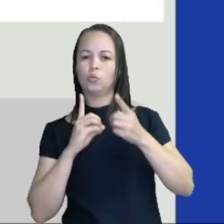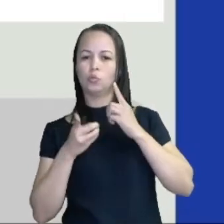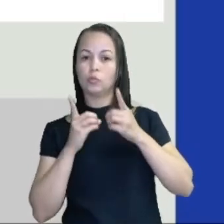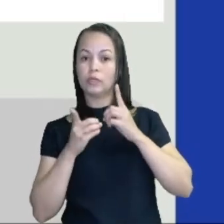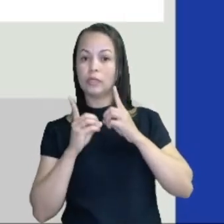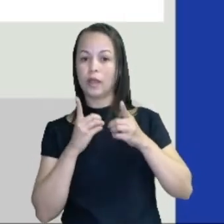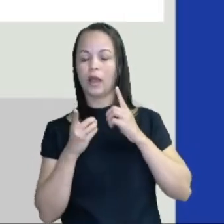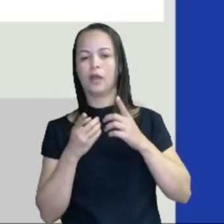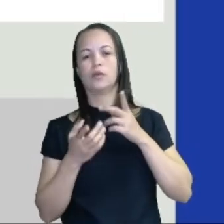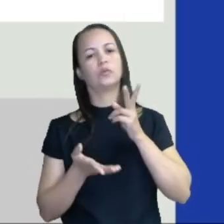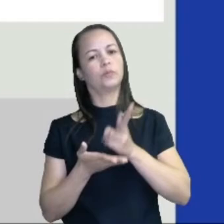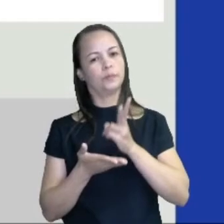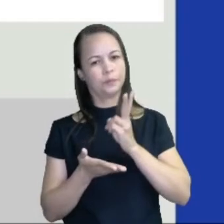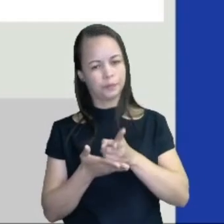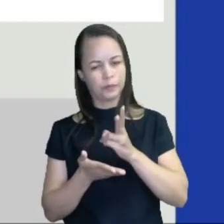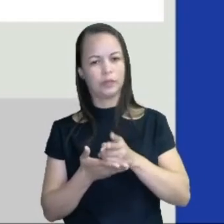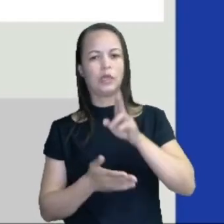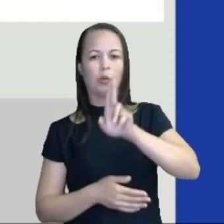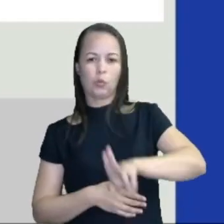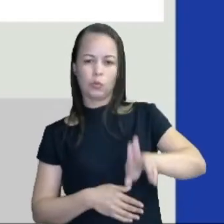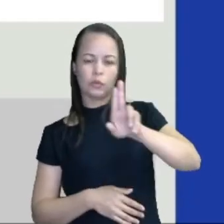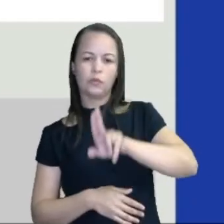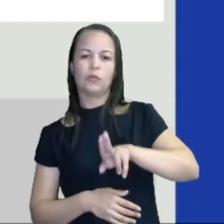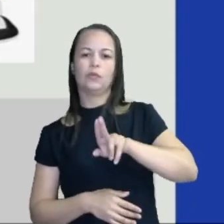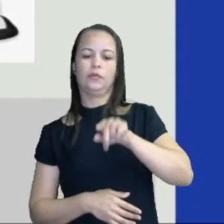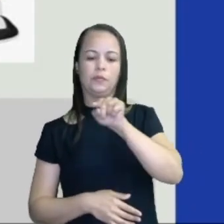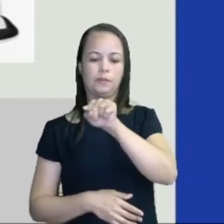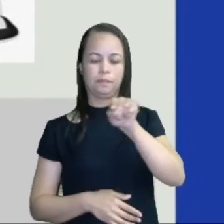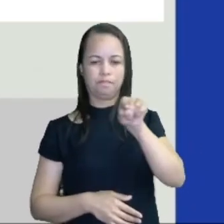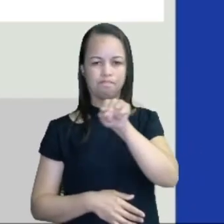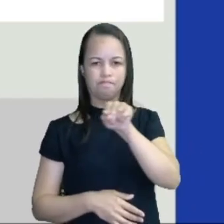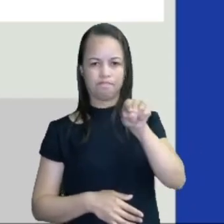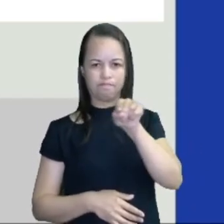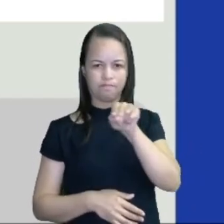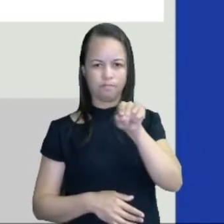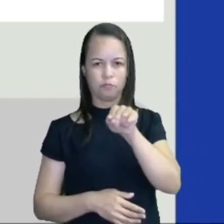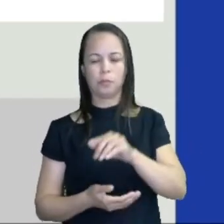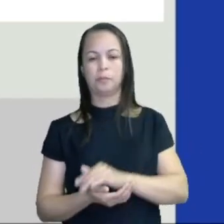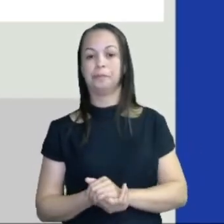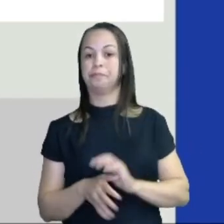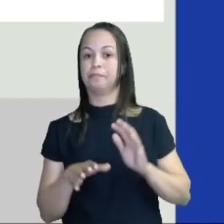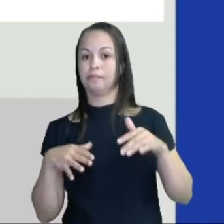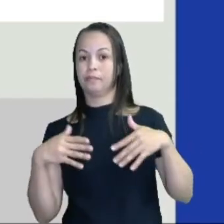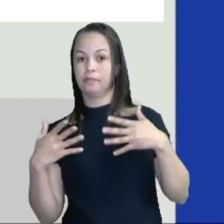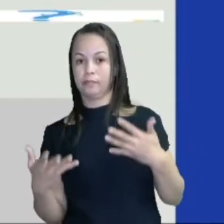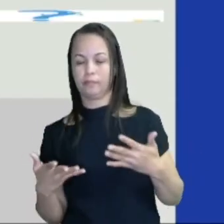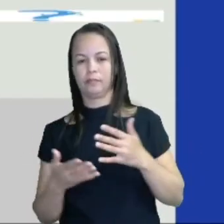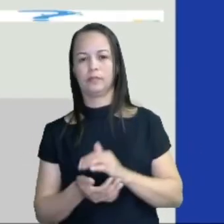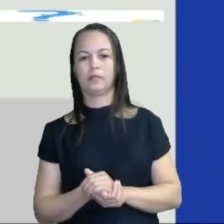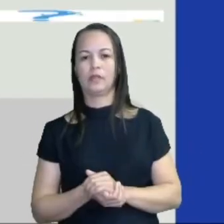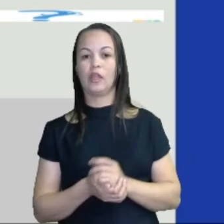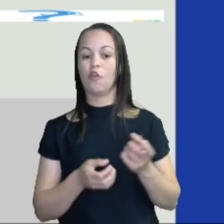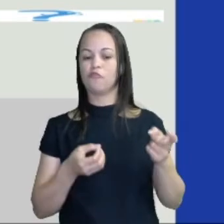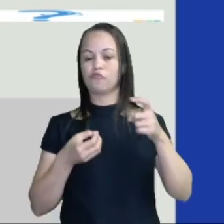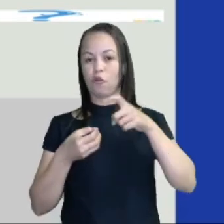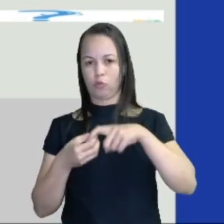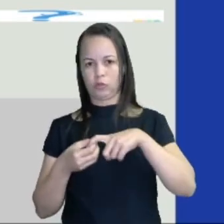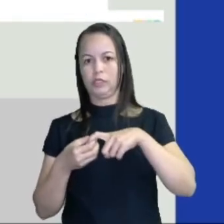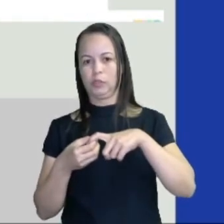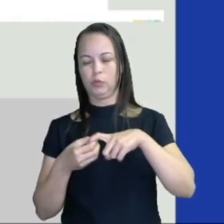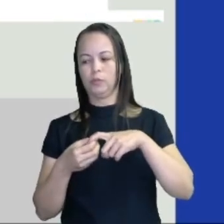sempre utilizo o travessão. Então, gente, voltando